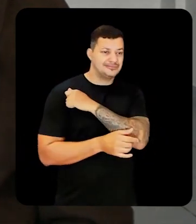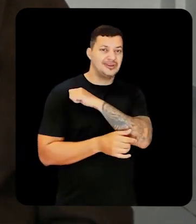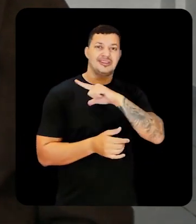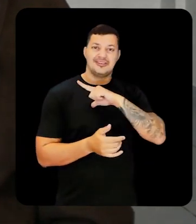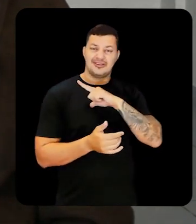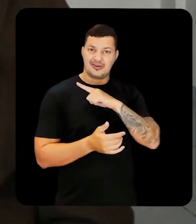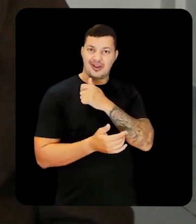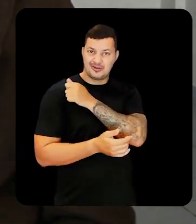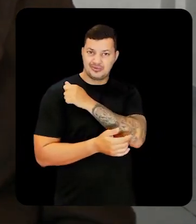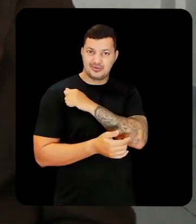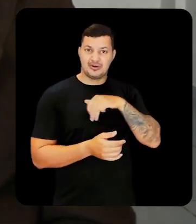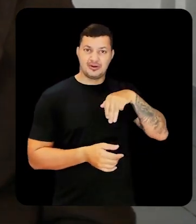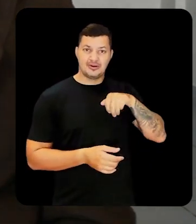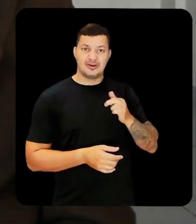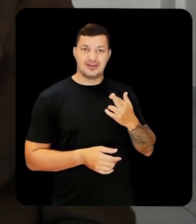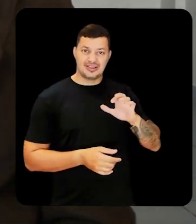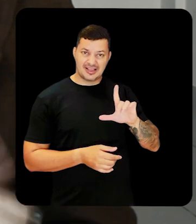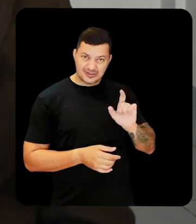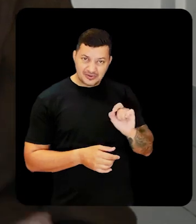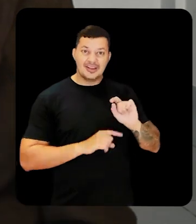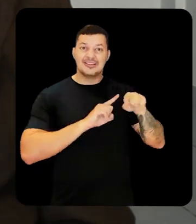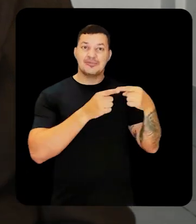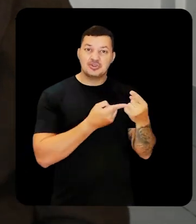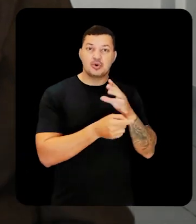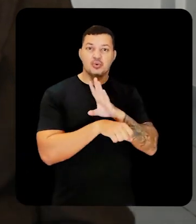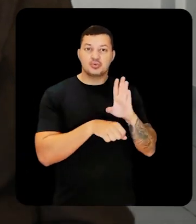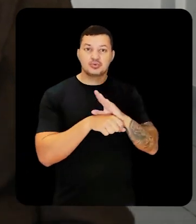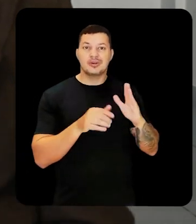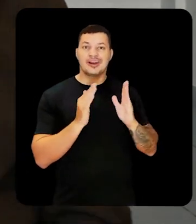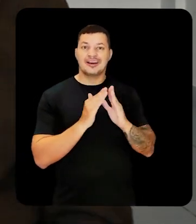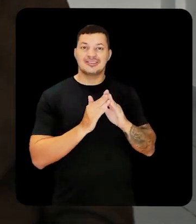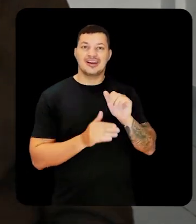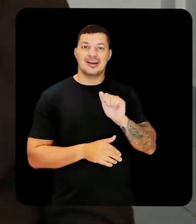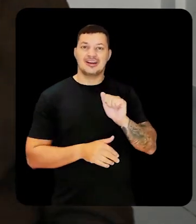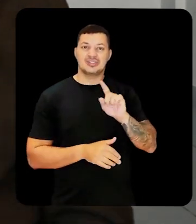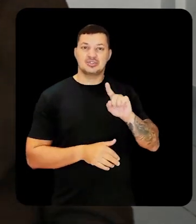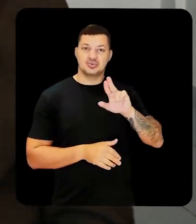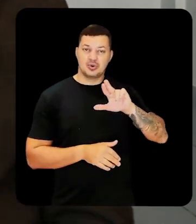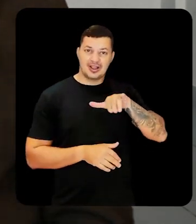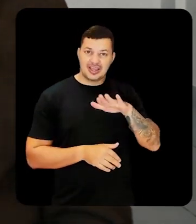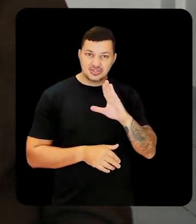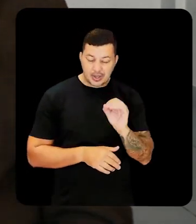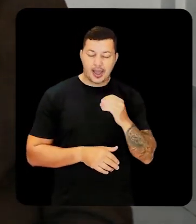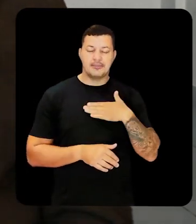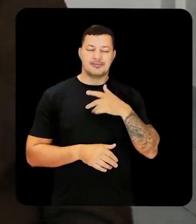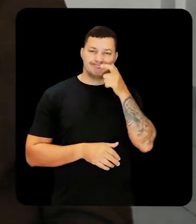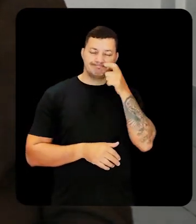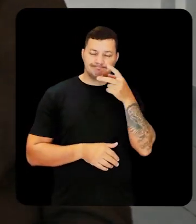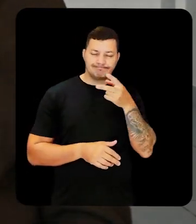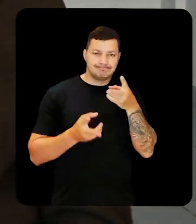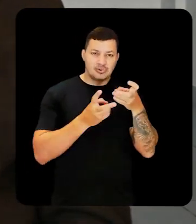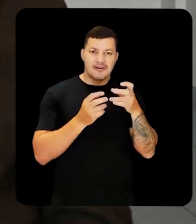aluna do Marcelo Tosta. Depois disso, comecei a fazer o curso da Casa dos Azulejos. Então, a minha percepção antes disso de